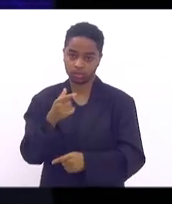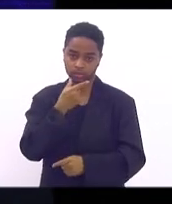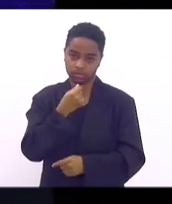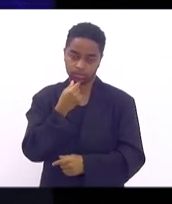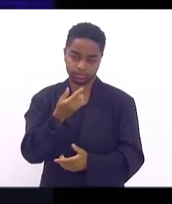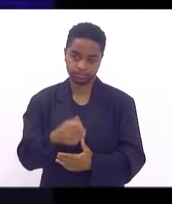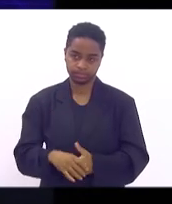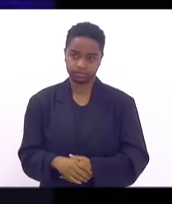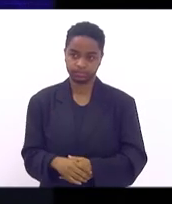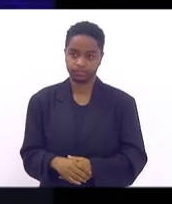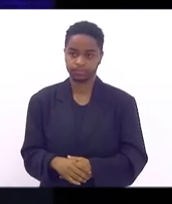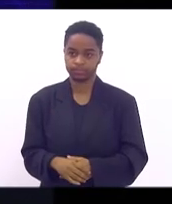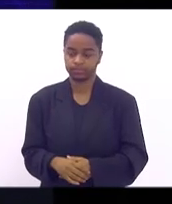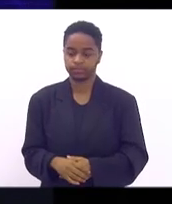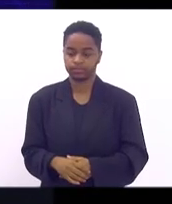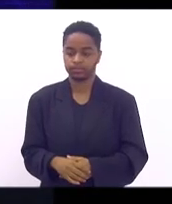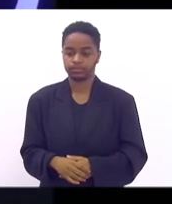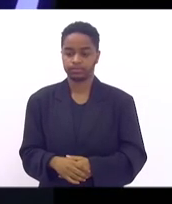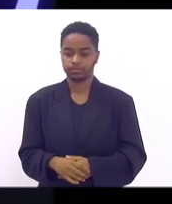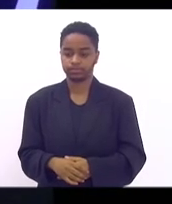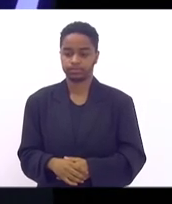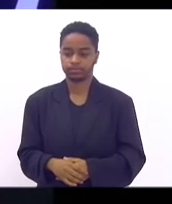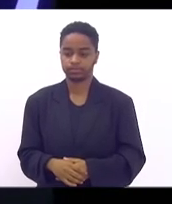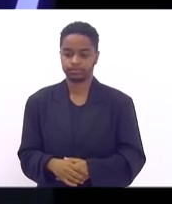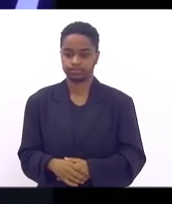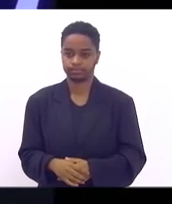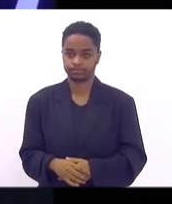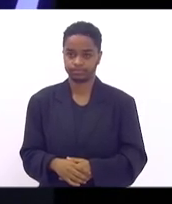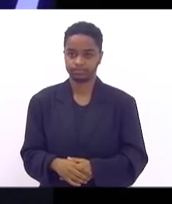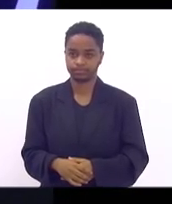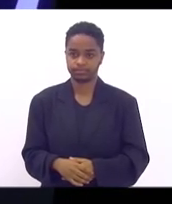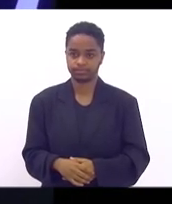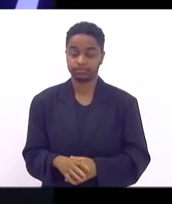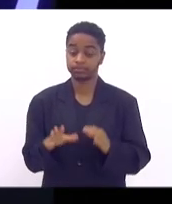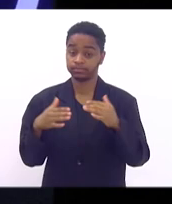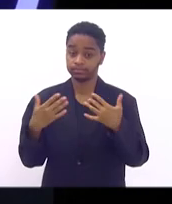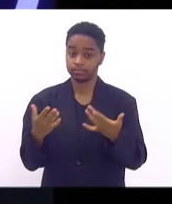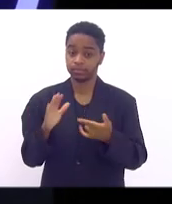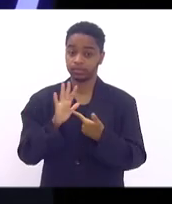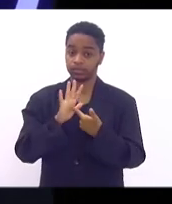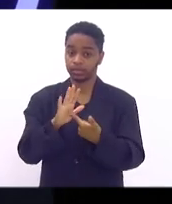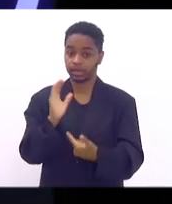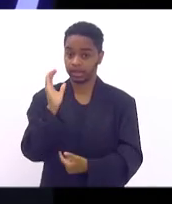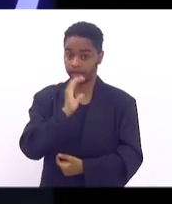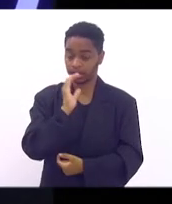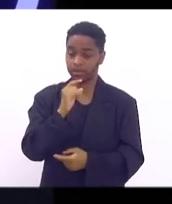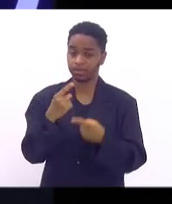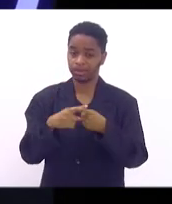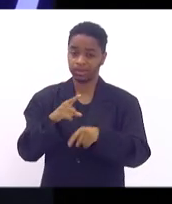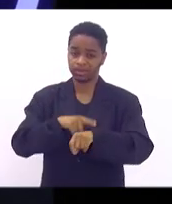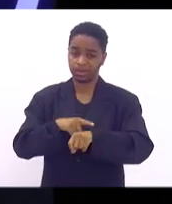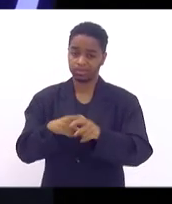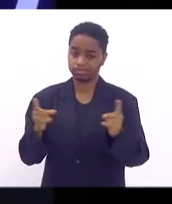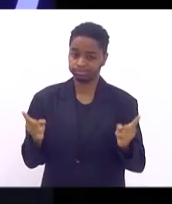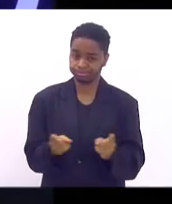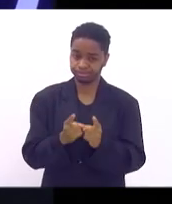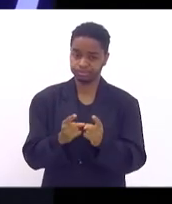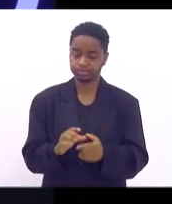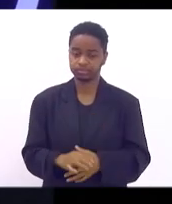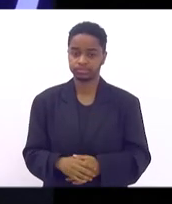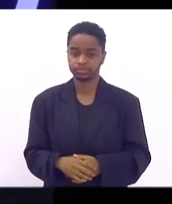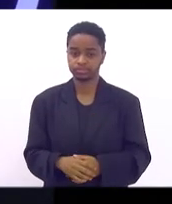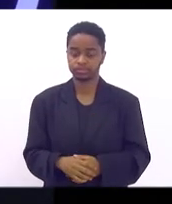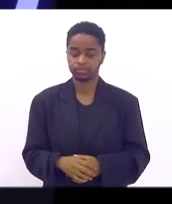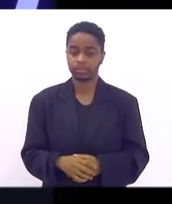Pode passar? Pode passar? Então, falando rapidamente, né, porque meu tempo já está se esgotando, acho que a